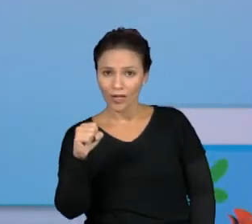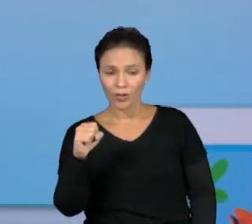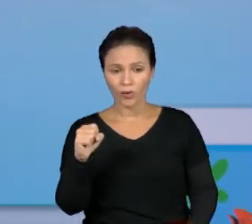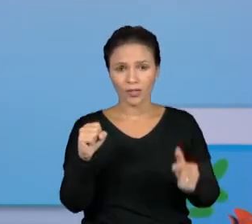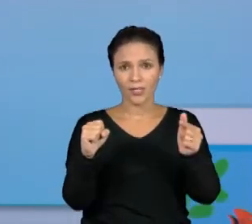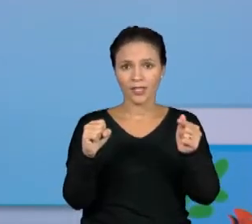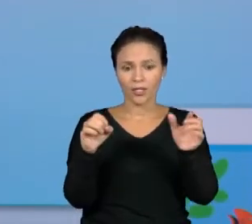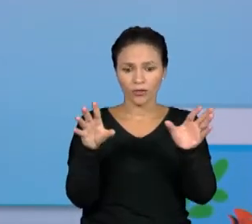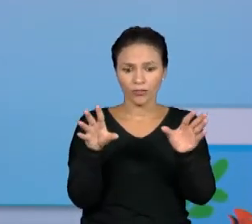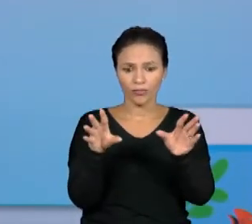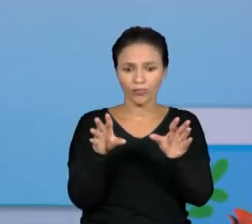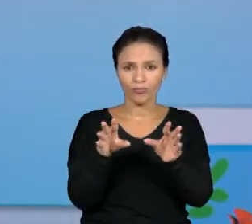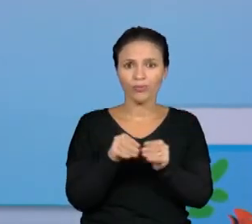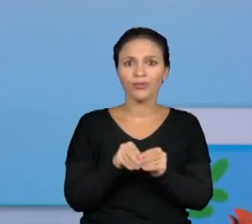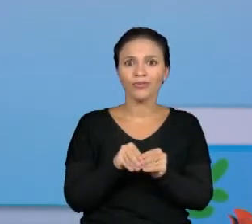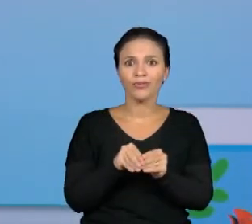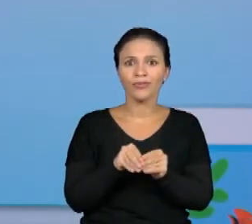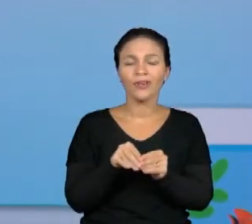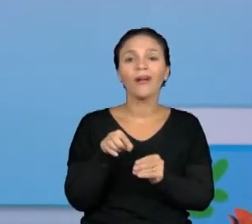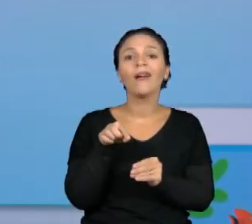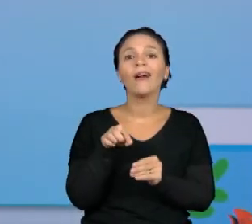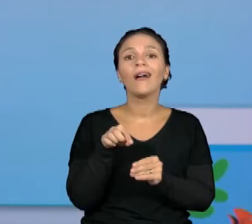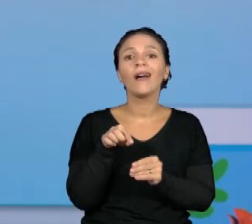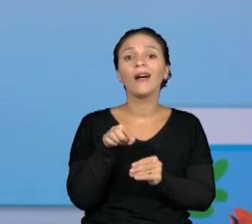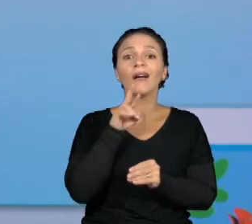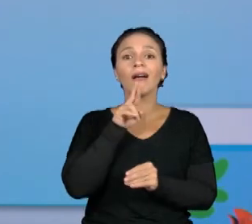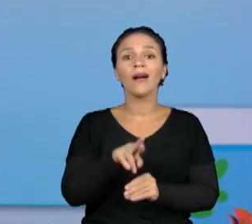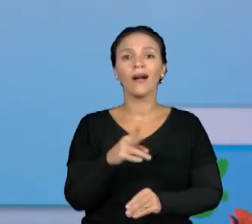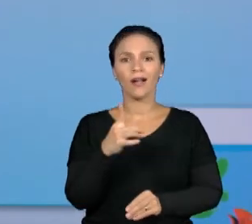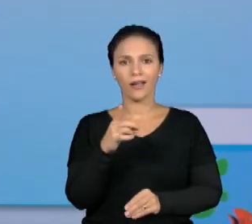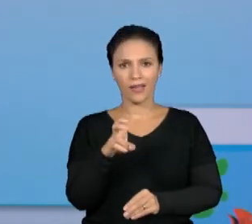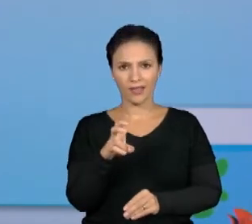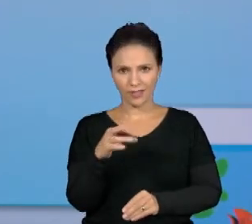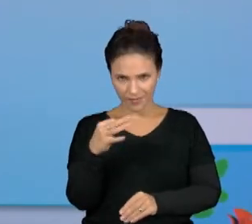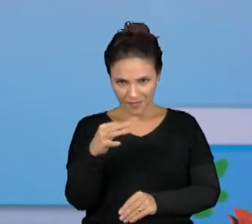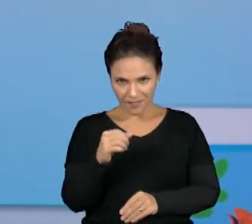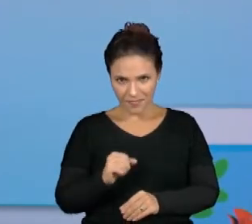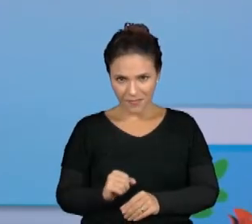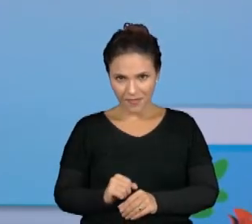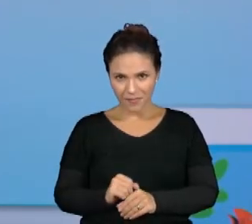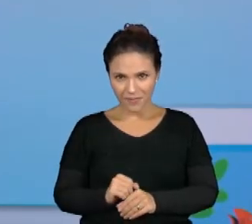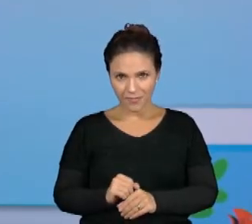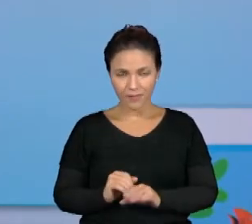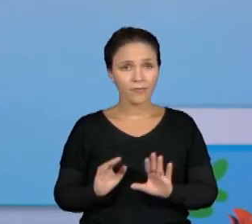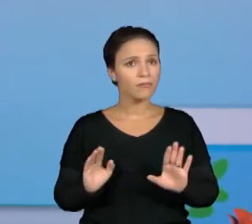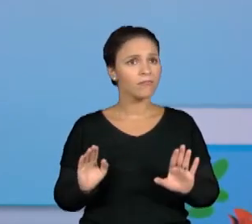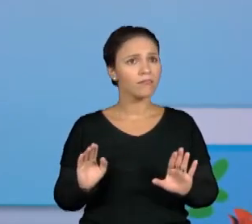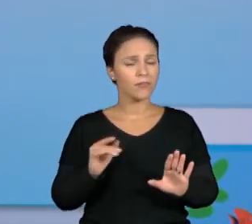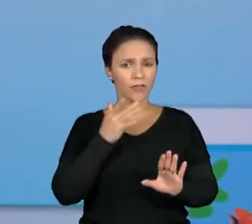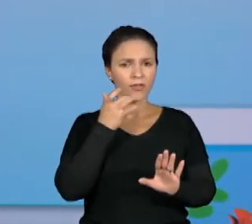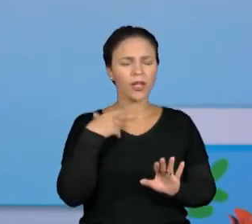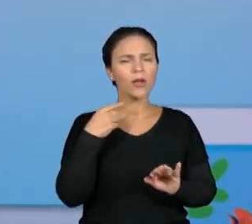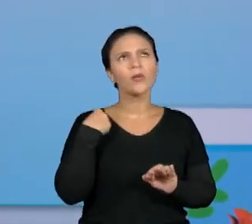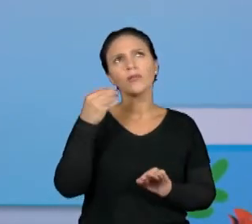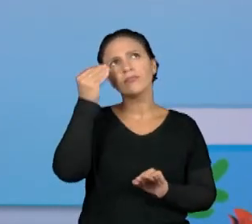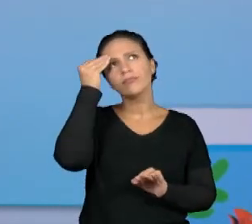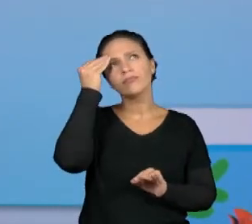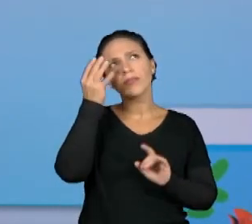8, eu já sei que dá 15. Tá? É um cálculo que eu posso